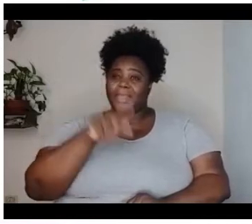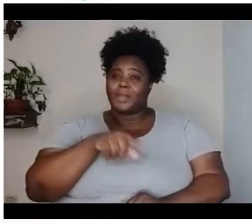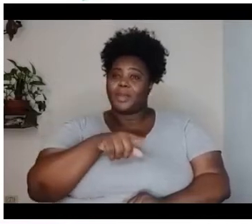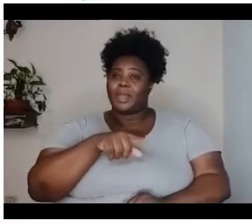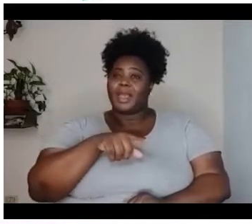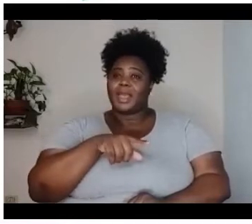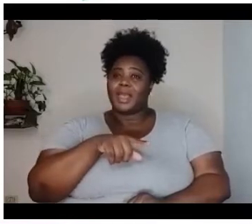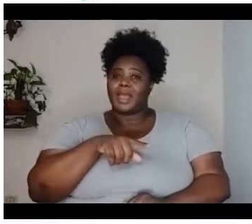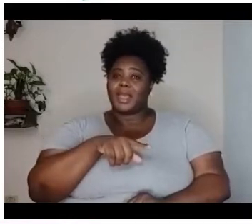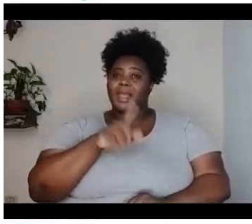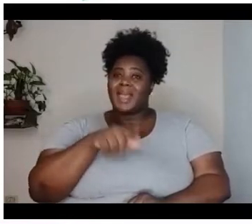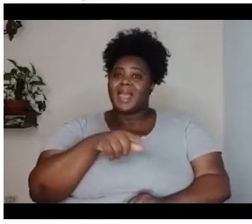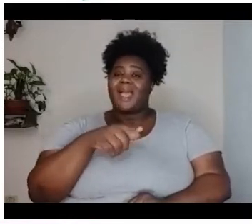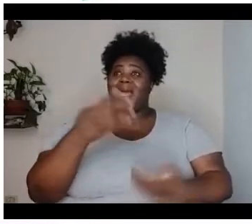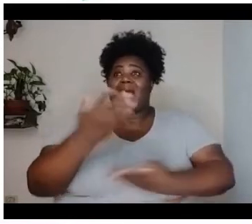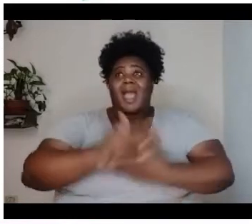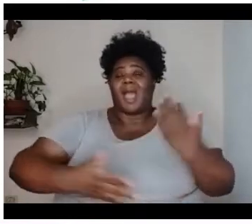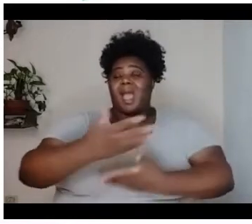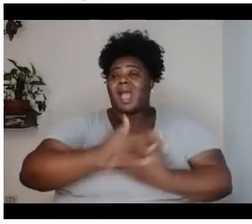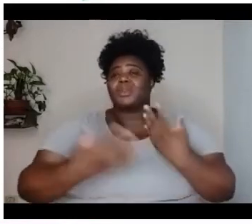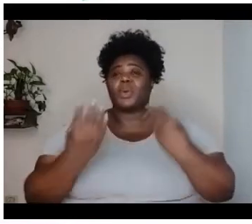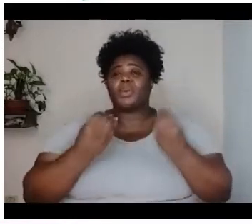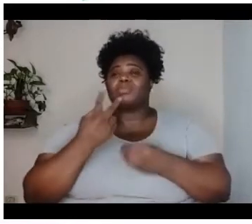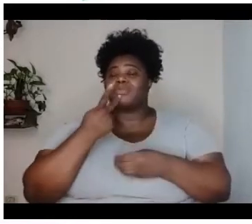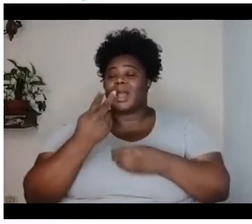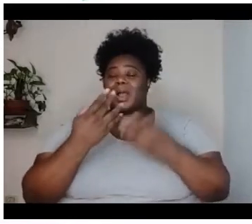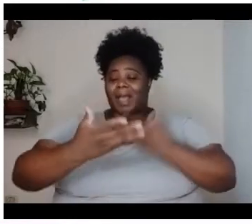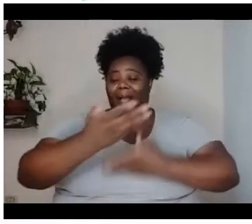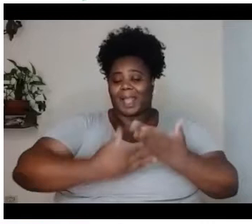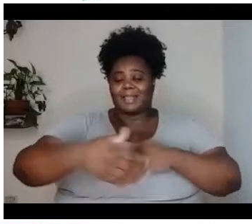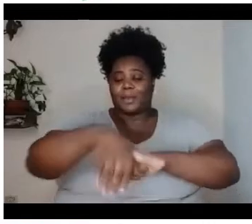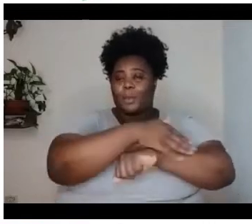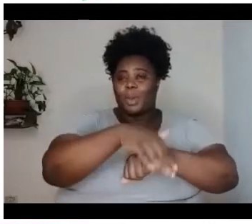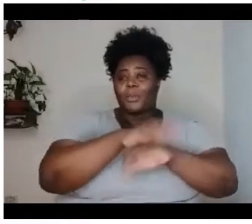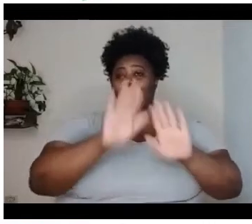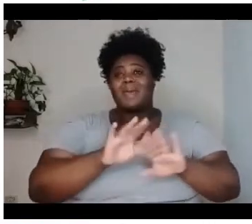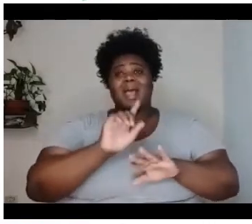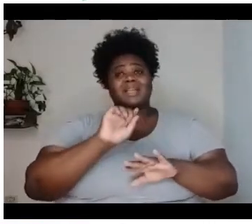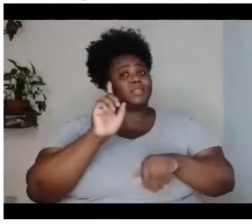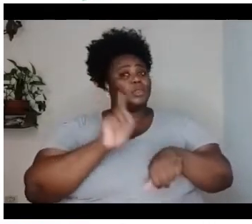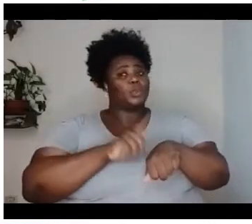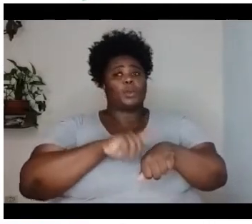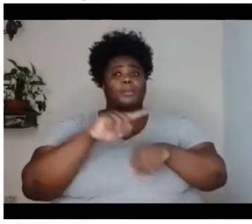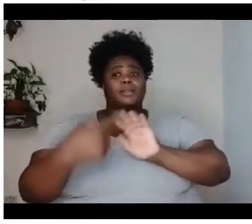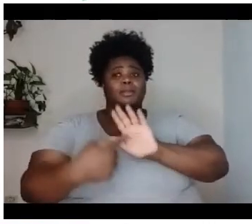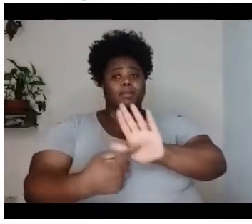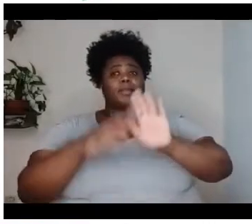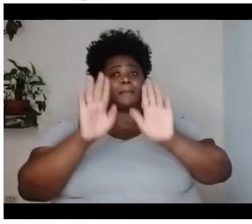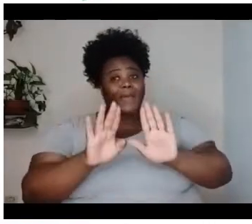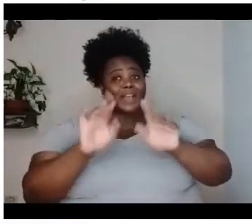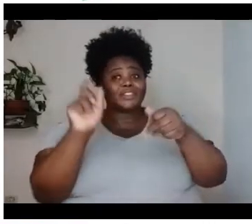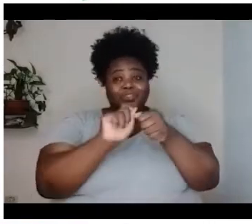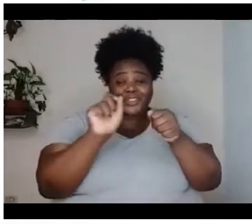da publicação, que é essa relação com o que você falou, com a rua, mas não no momento da performance, é no momento da instalação